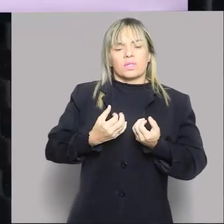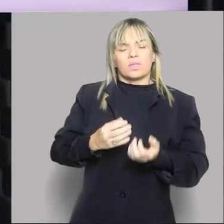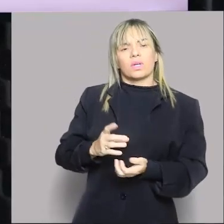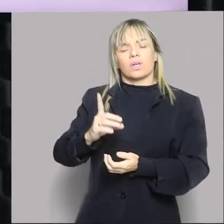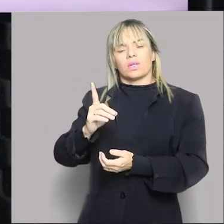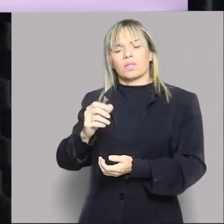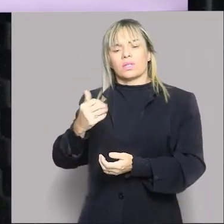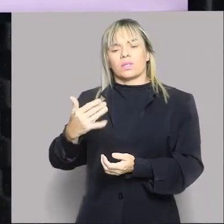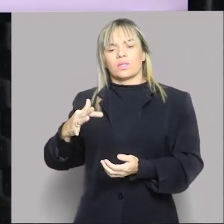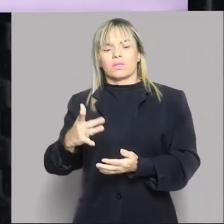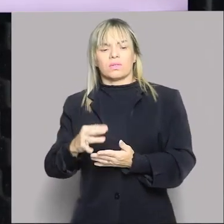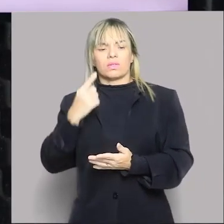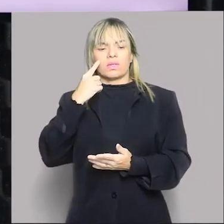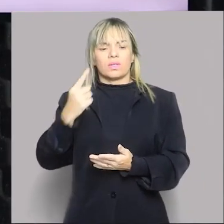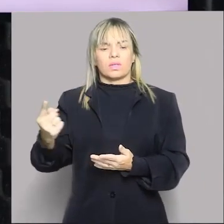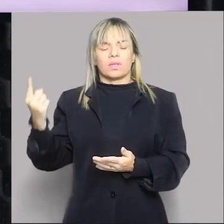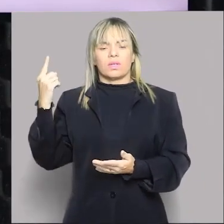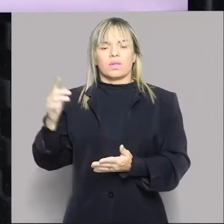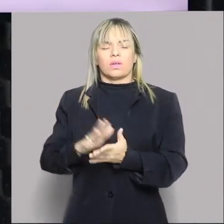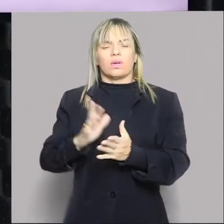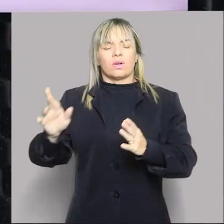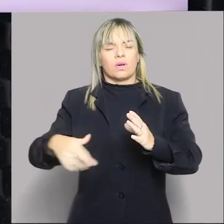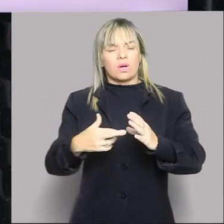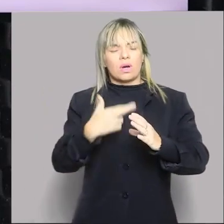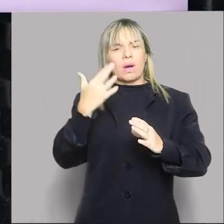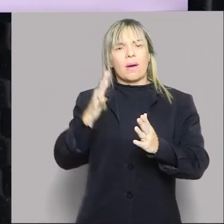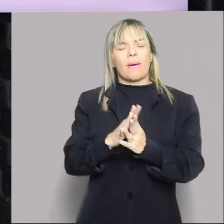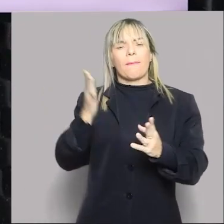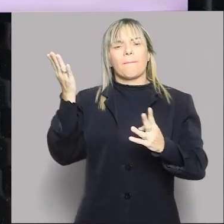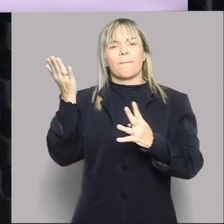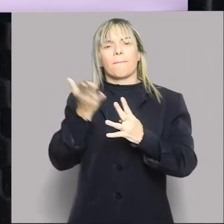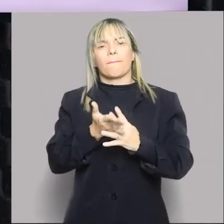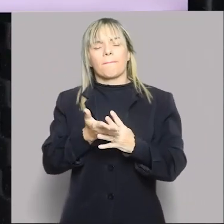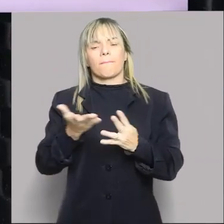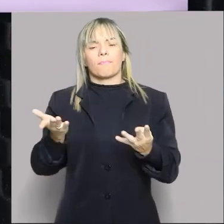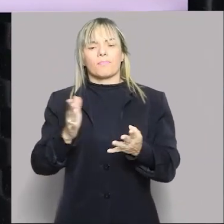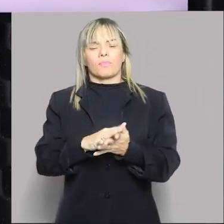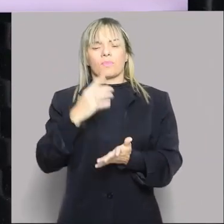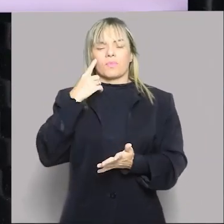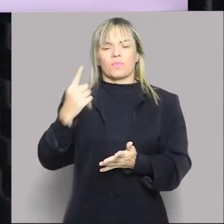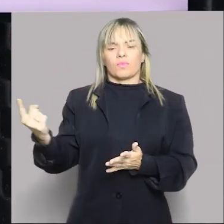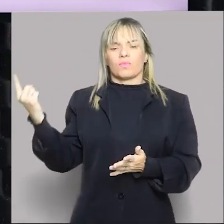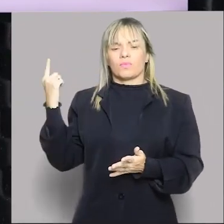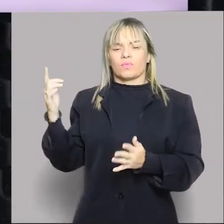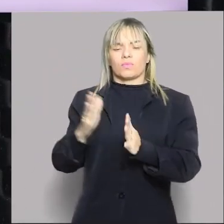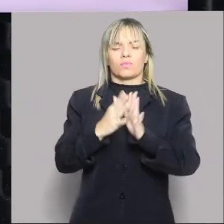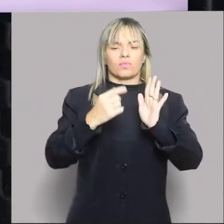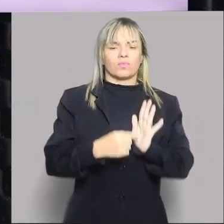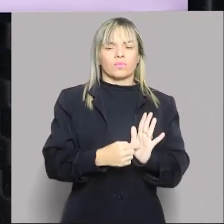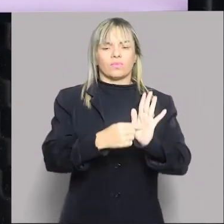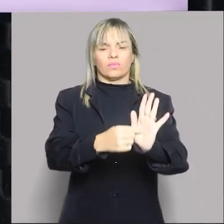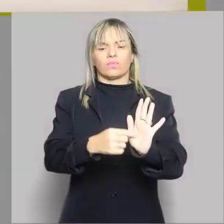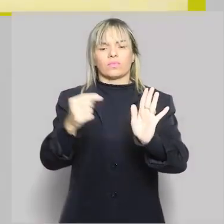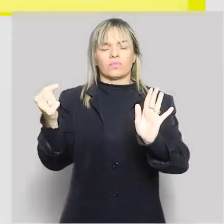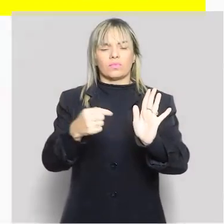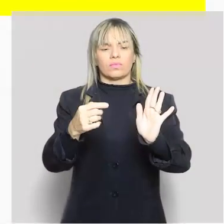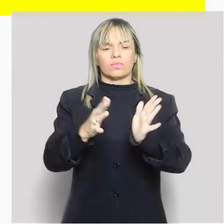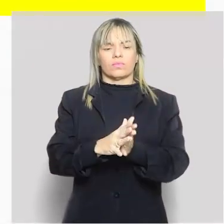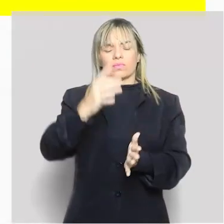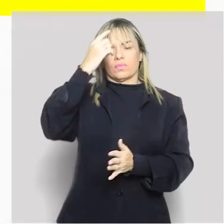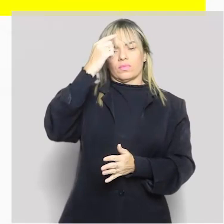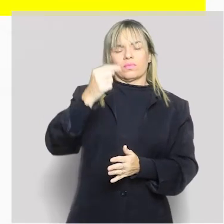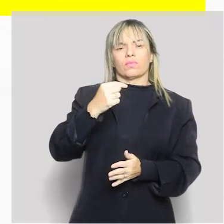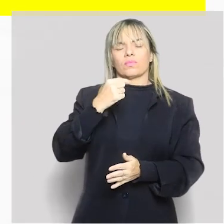medievais, renascimento, pintura barroca. Eu coloquei aqui o Basquiat, que é uma das figuras da